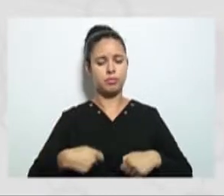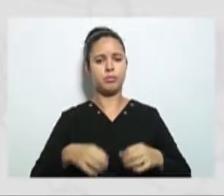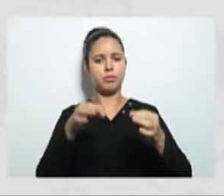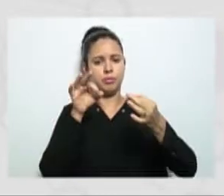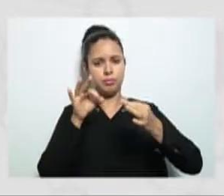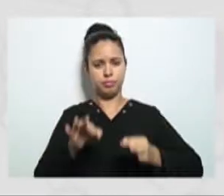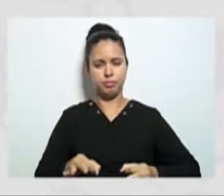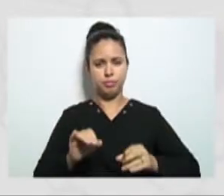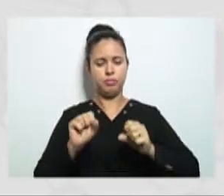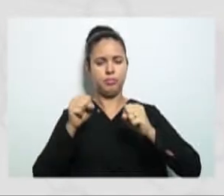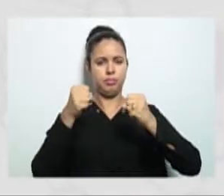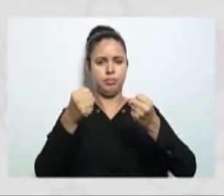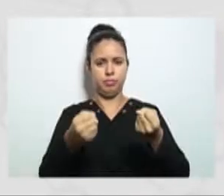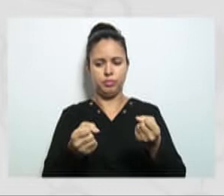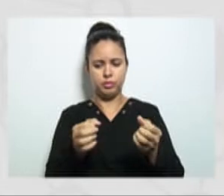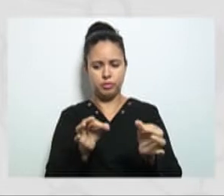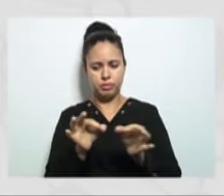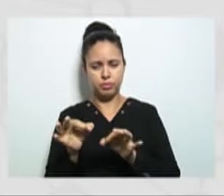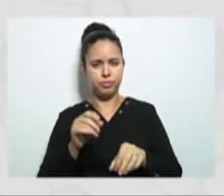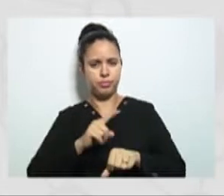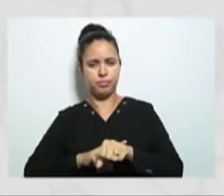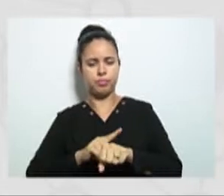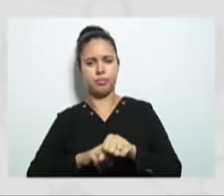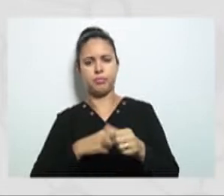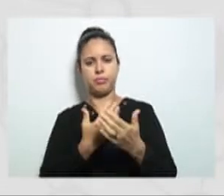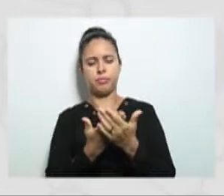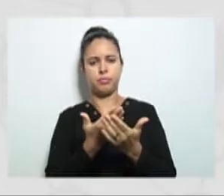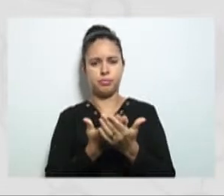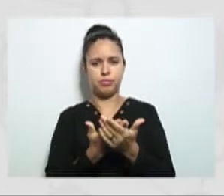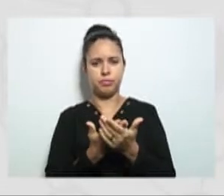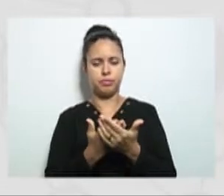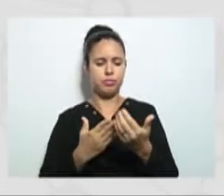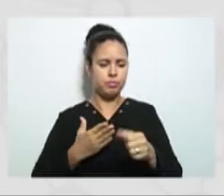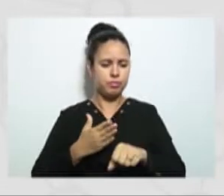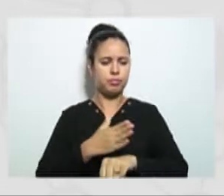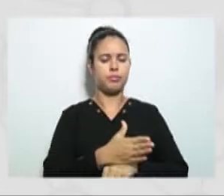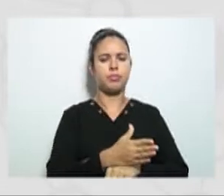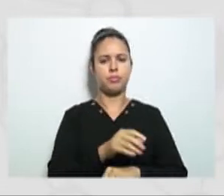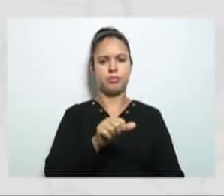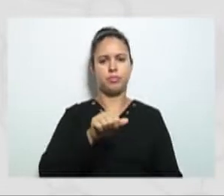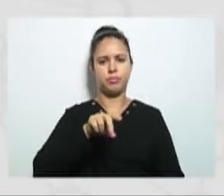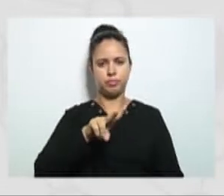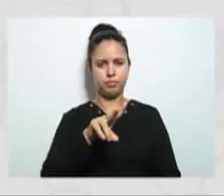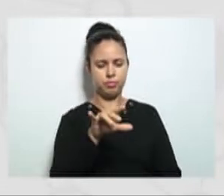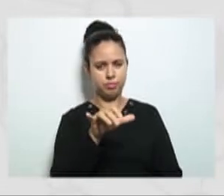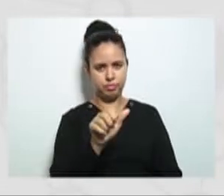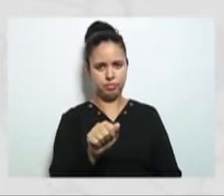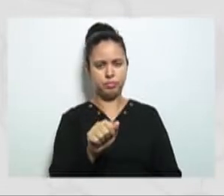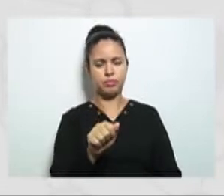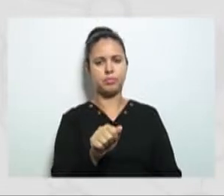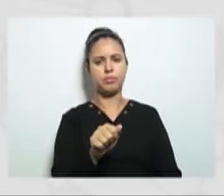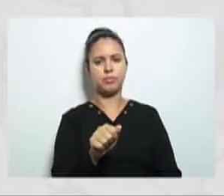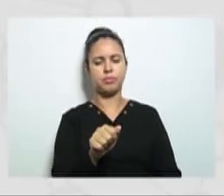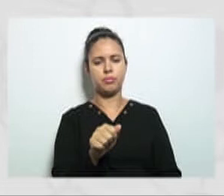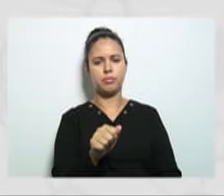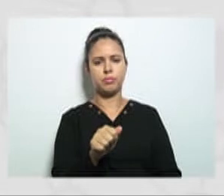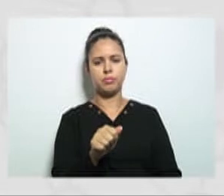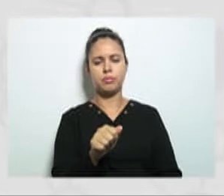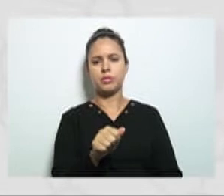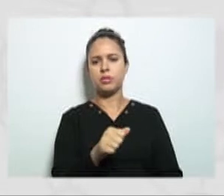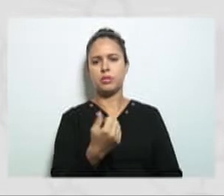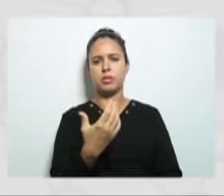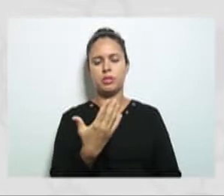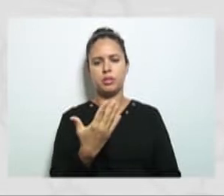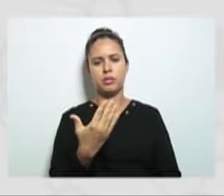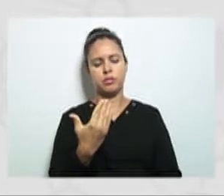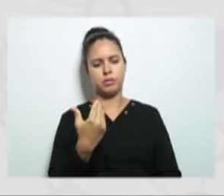disciplina, você tem que ter o horário para estudar, você tem que acessar o ambiente virtual. Você não pode deixar tudo para a última